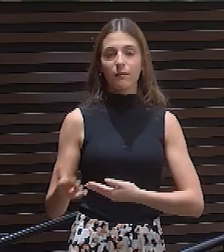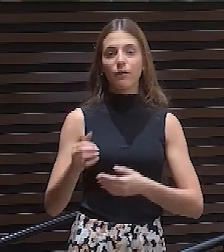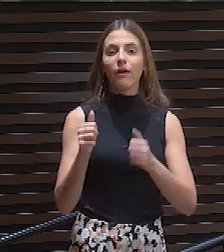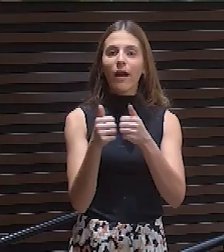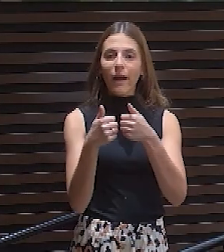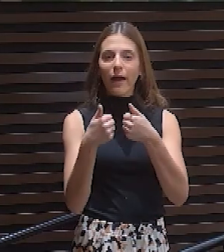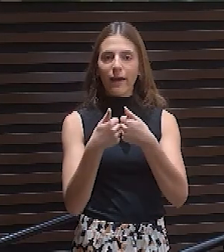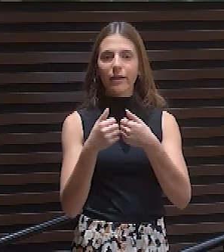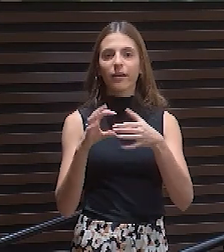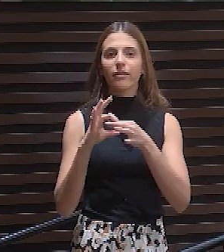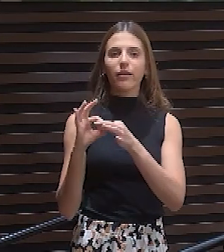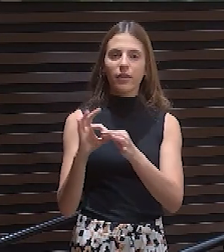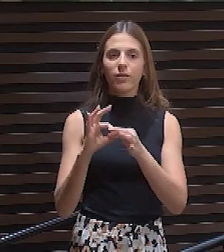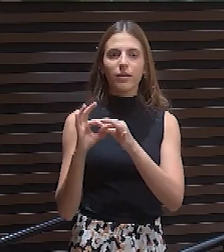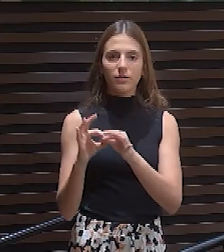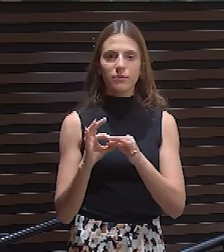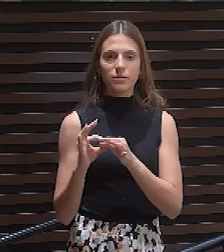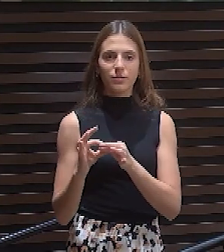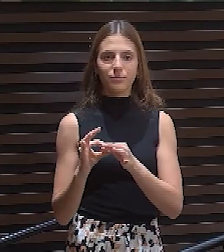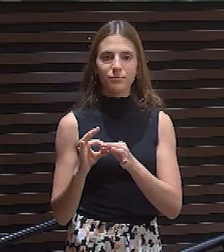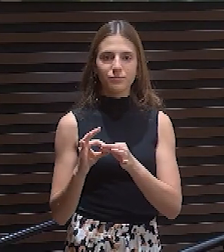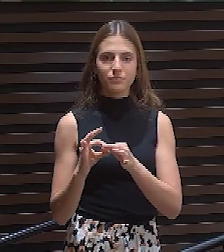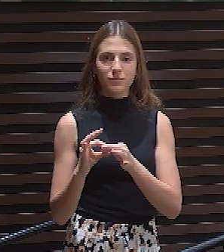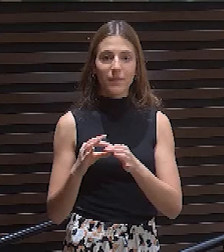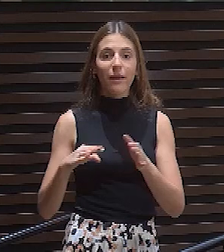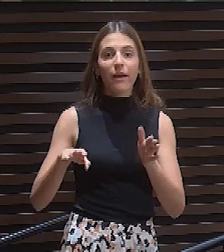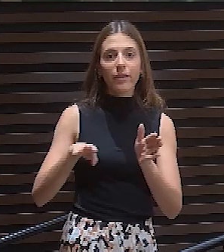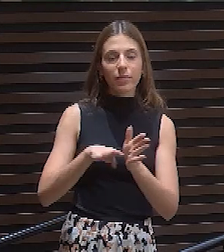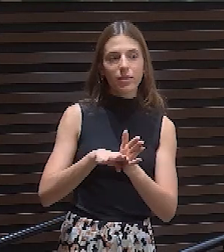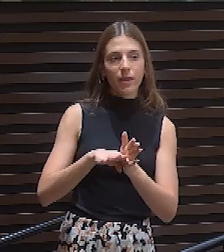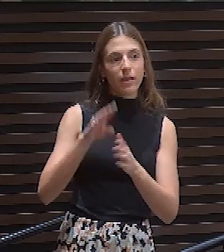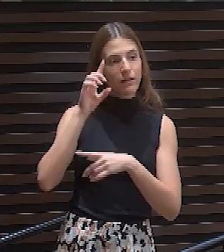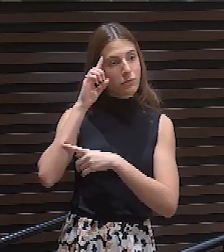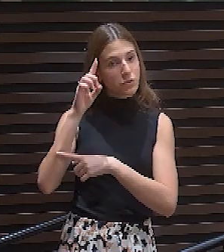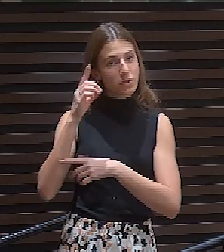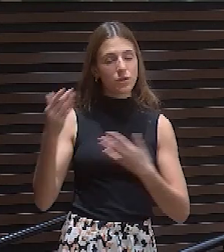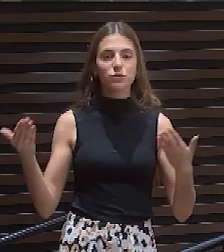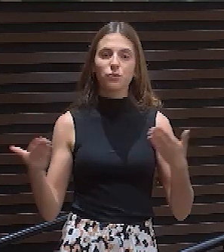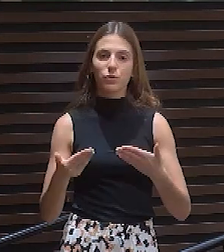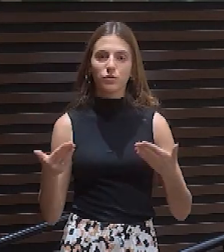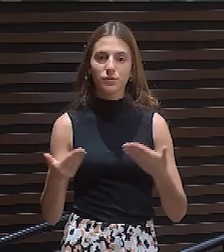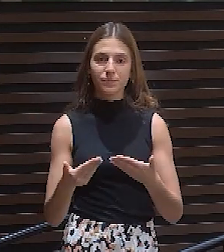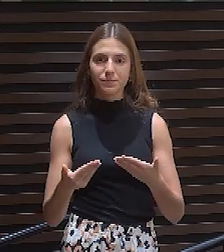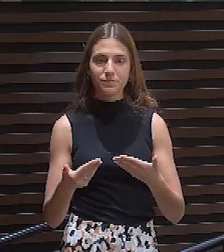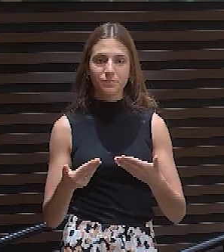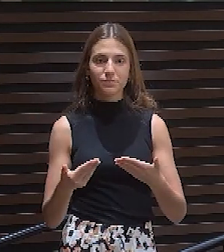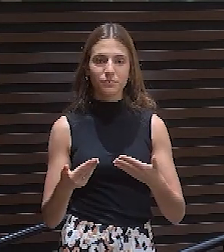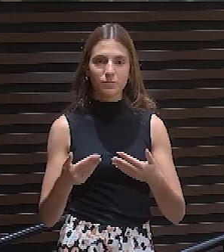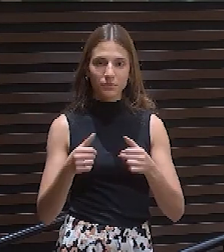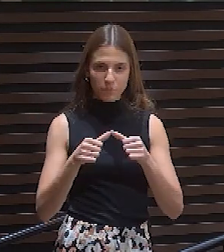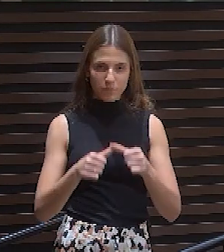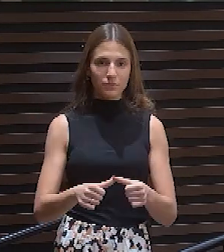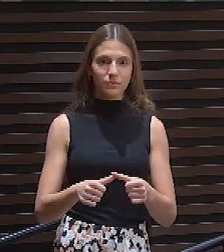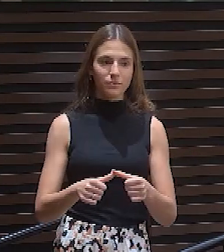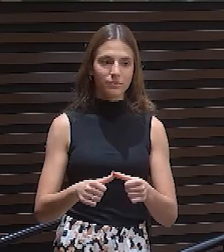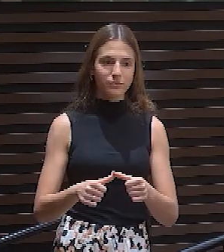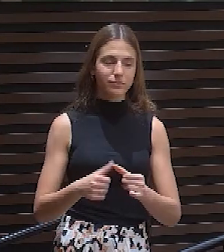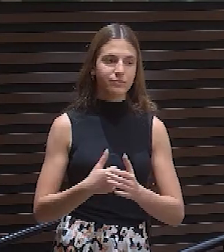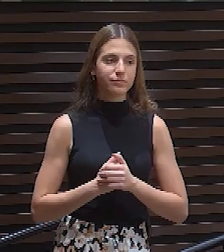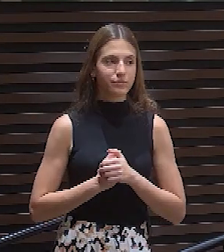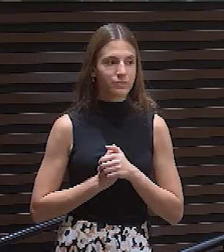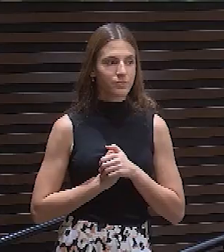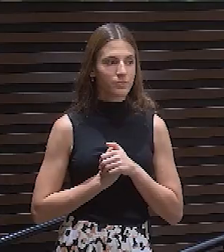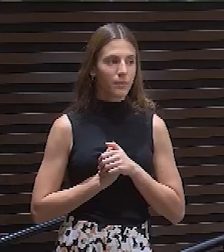aliança, e ali até o dia de hoje estão. Vamos